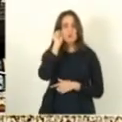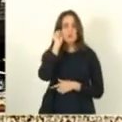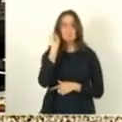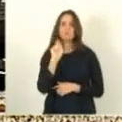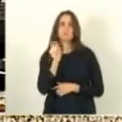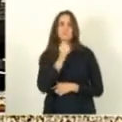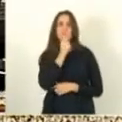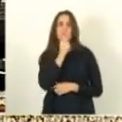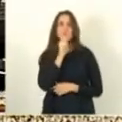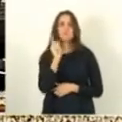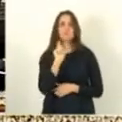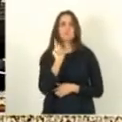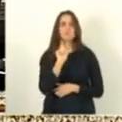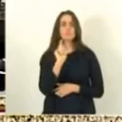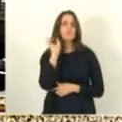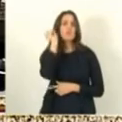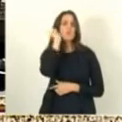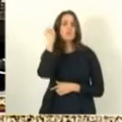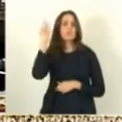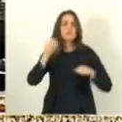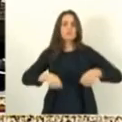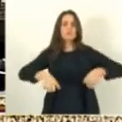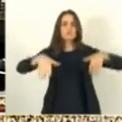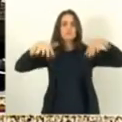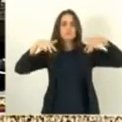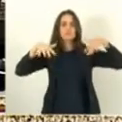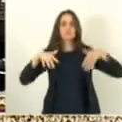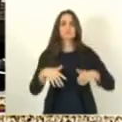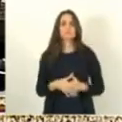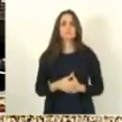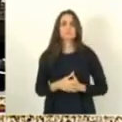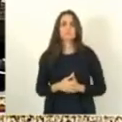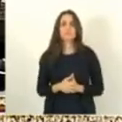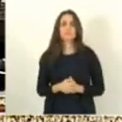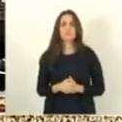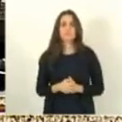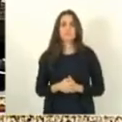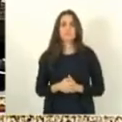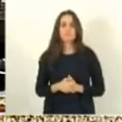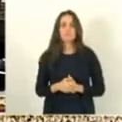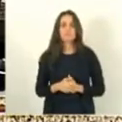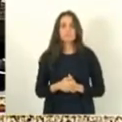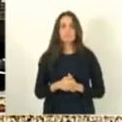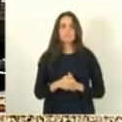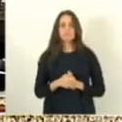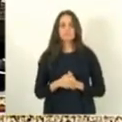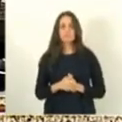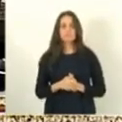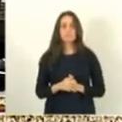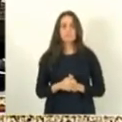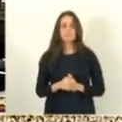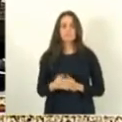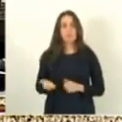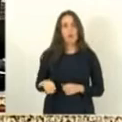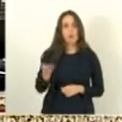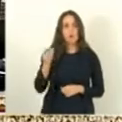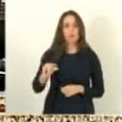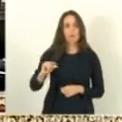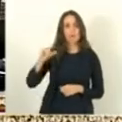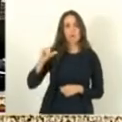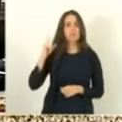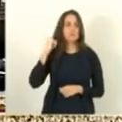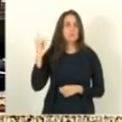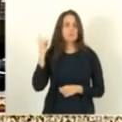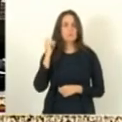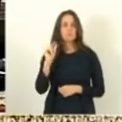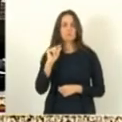não. Ainda não ouvem. E agora? Está baixo. Pode aumentar um pouquinho mais?